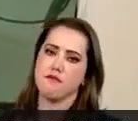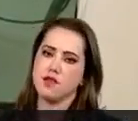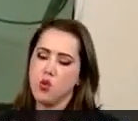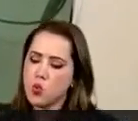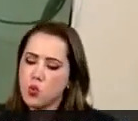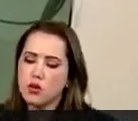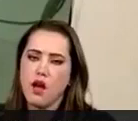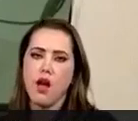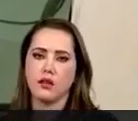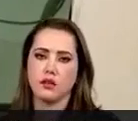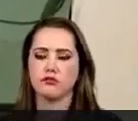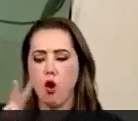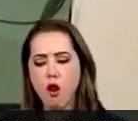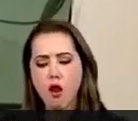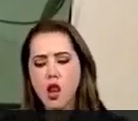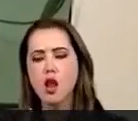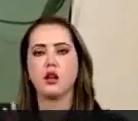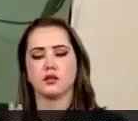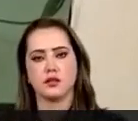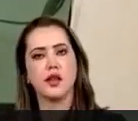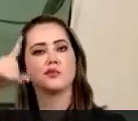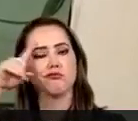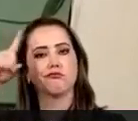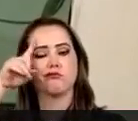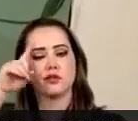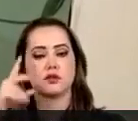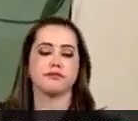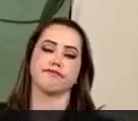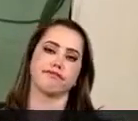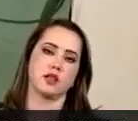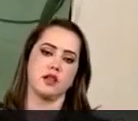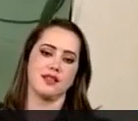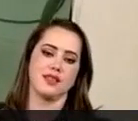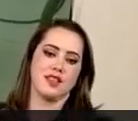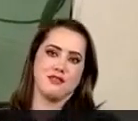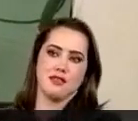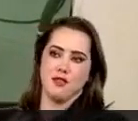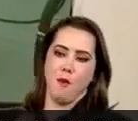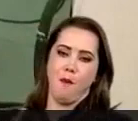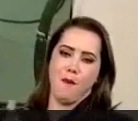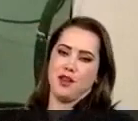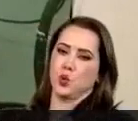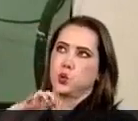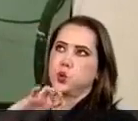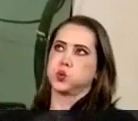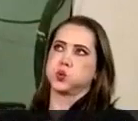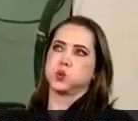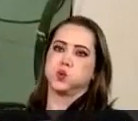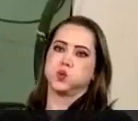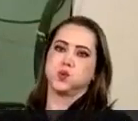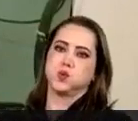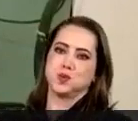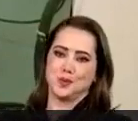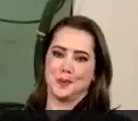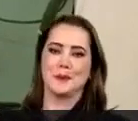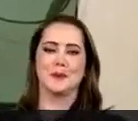alguém que cuide, que esteja olhando para eles todos os dias. E segundo que eles trazem para a gente um amor, um